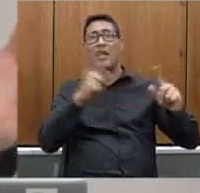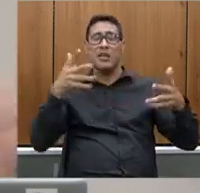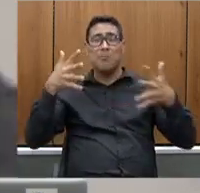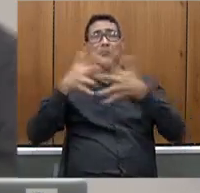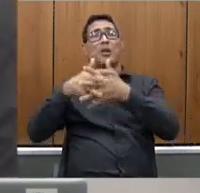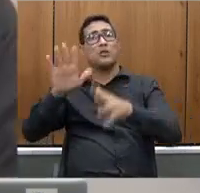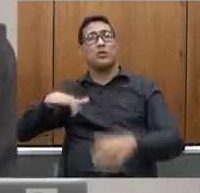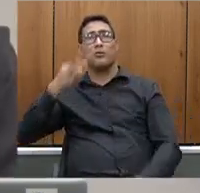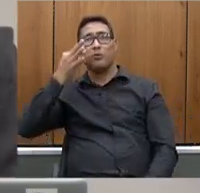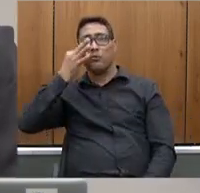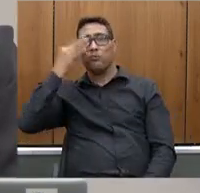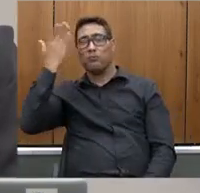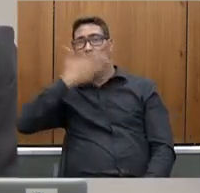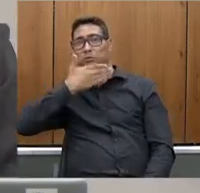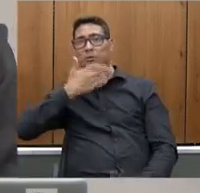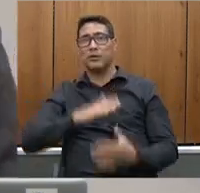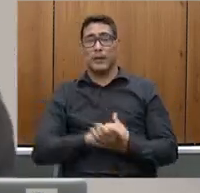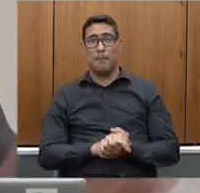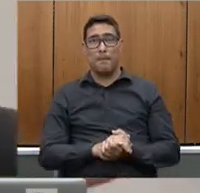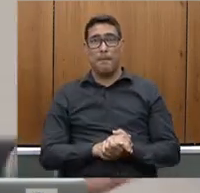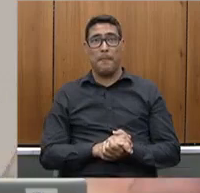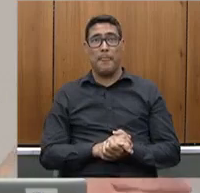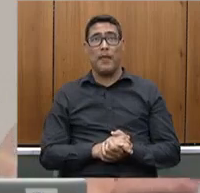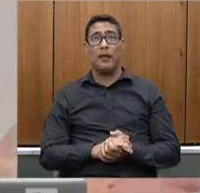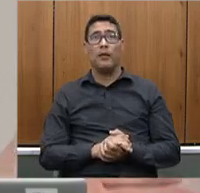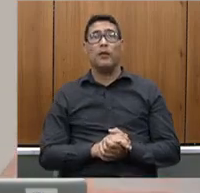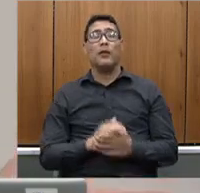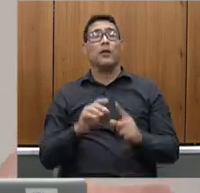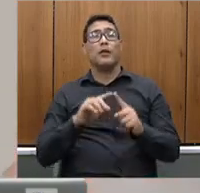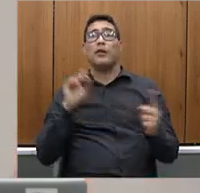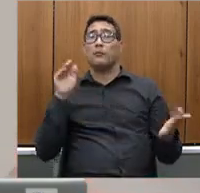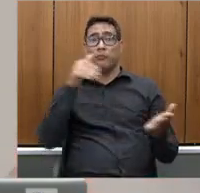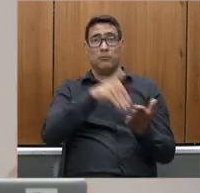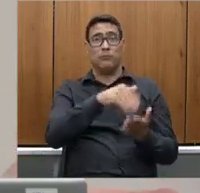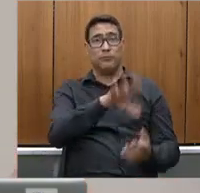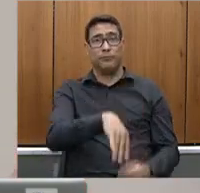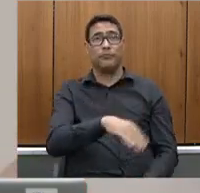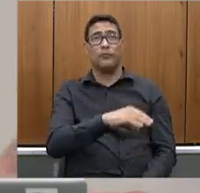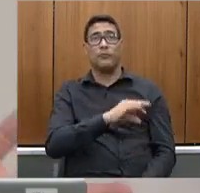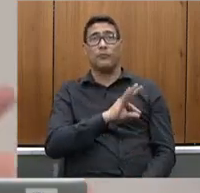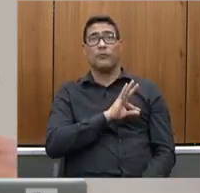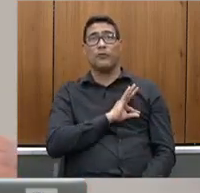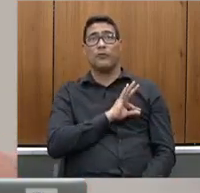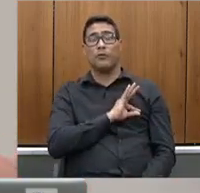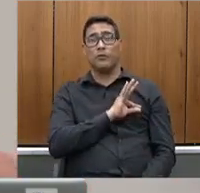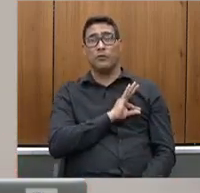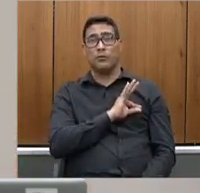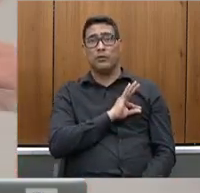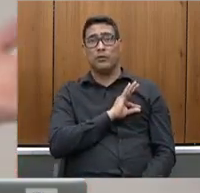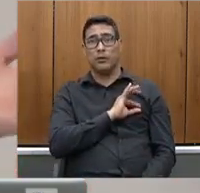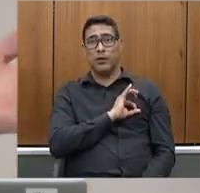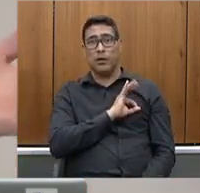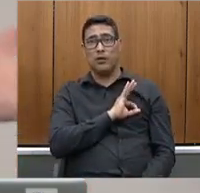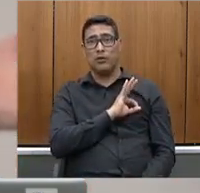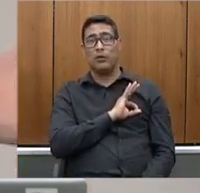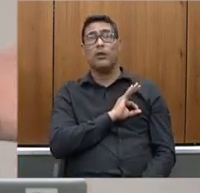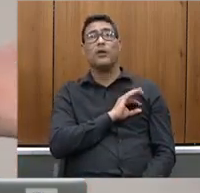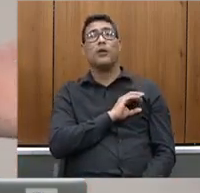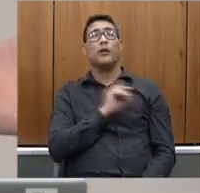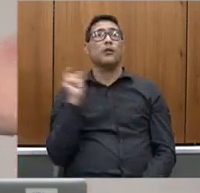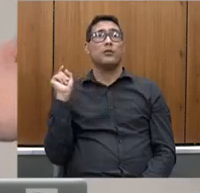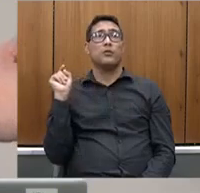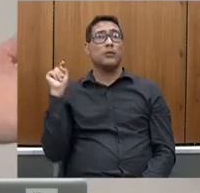se colocou como testemunha e por fim os policiais militares os policiais militares que estão ali